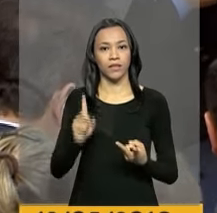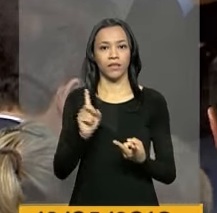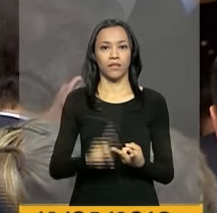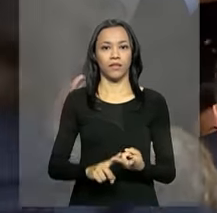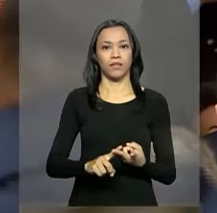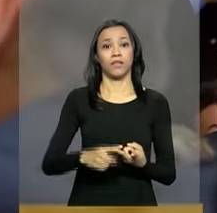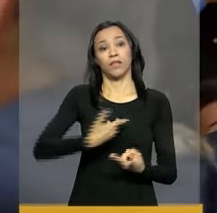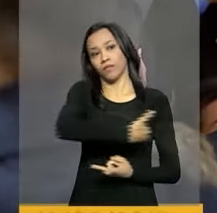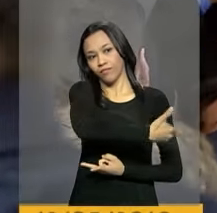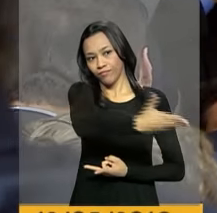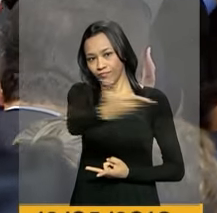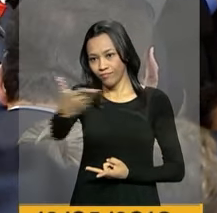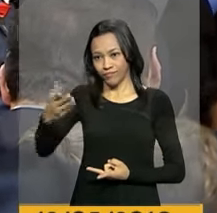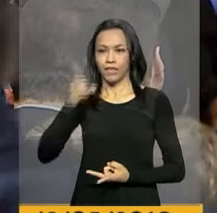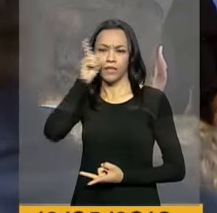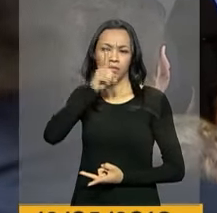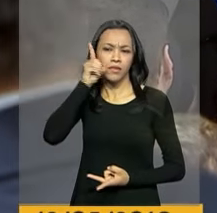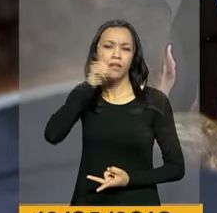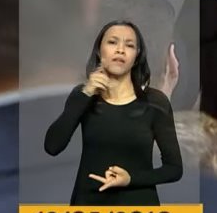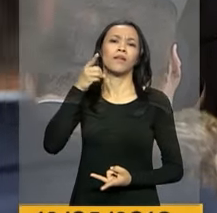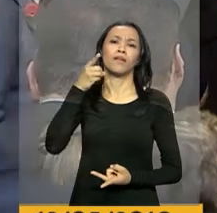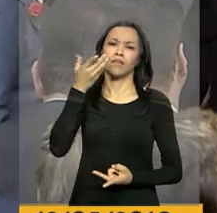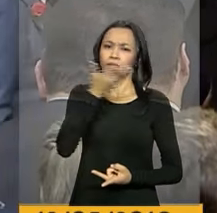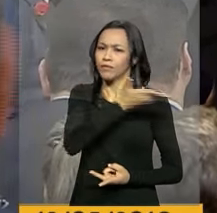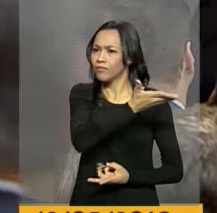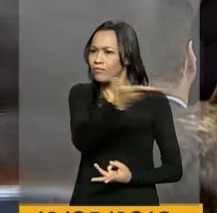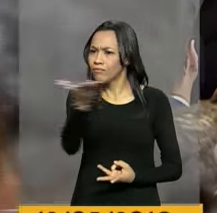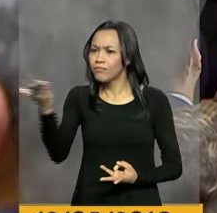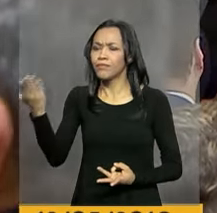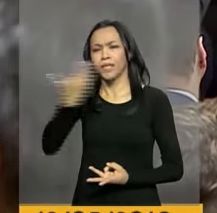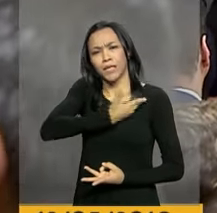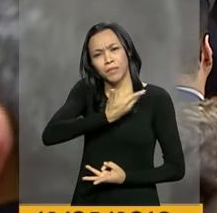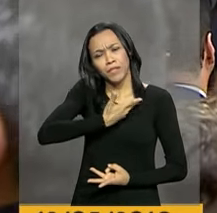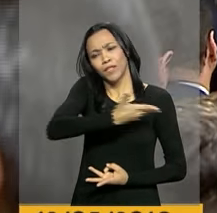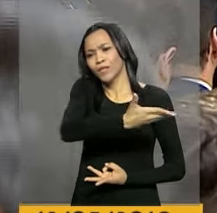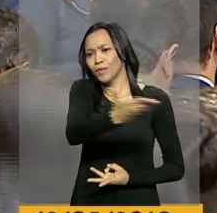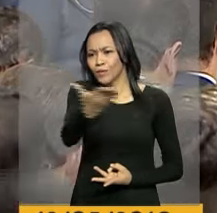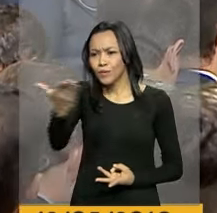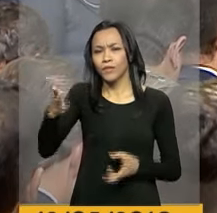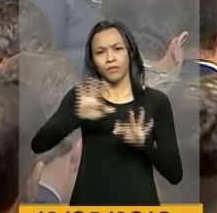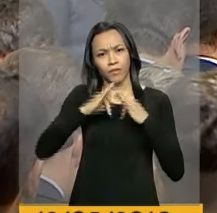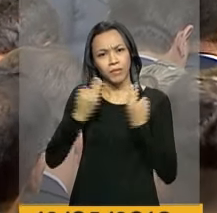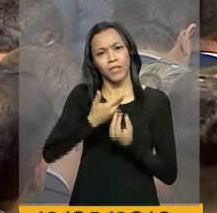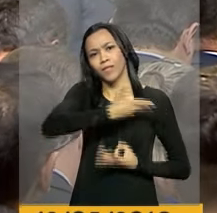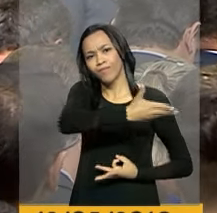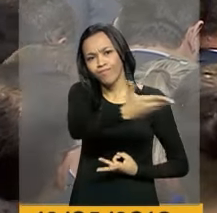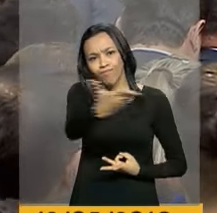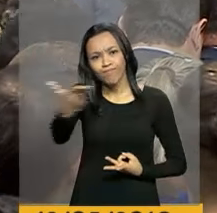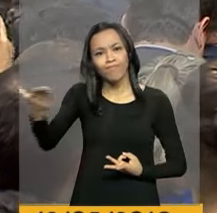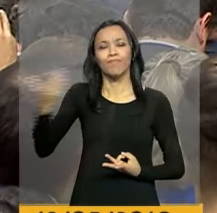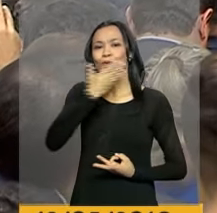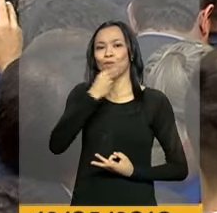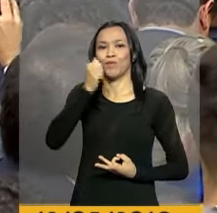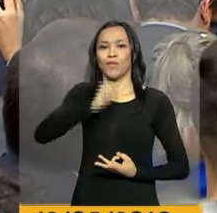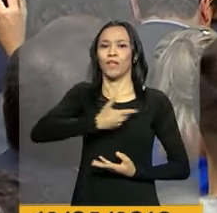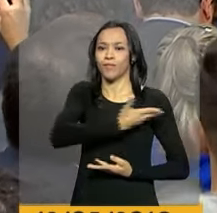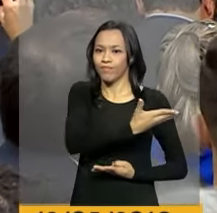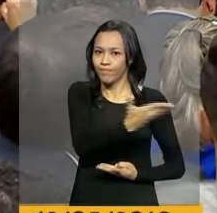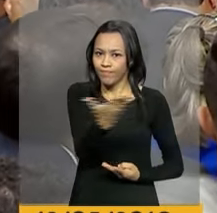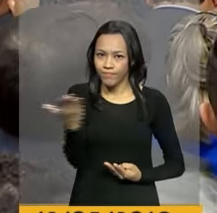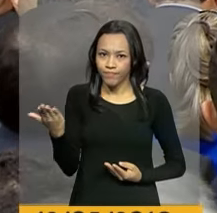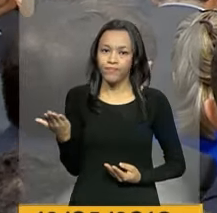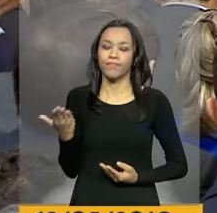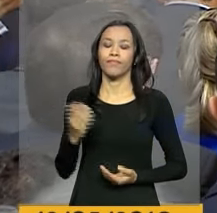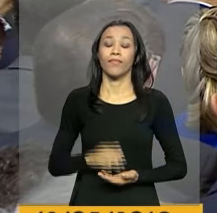senhoras e senhores parlamentares, familiares, amigos, senhoras e senhores,